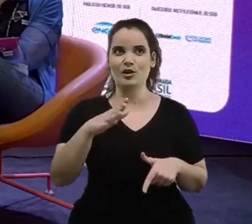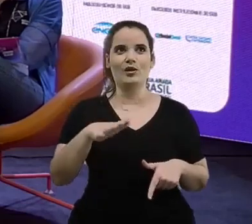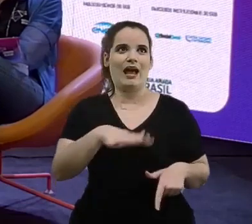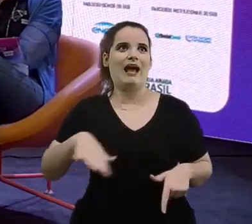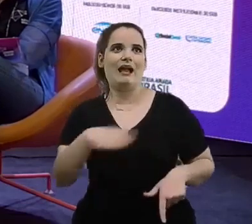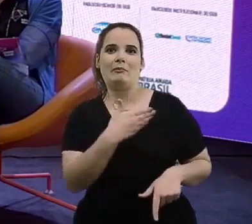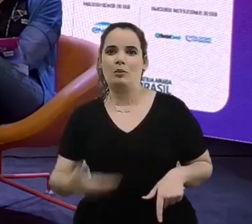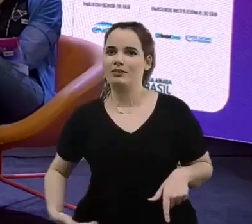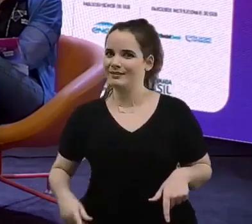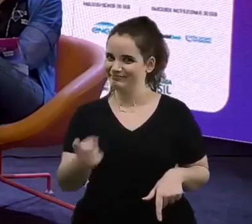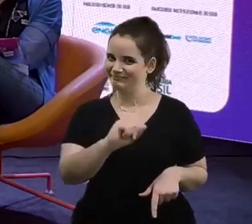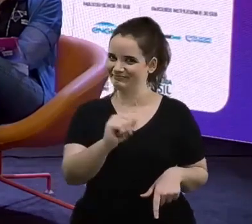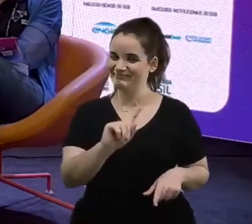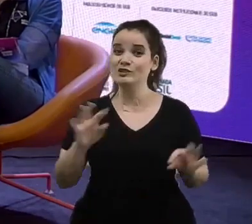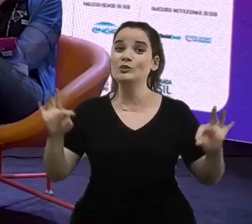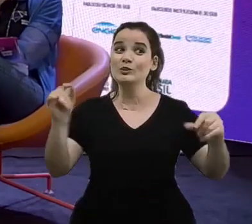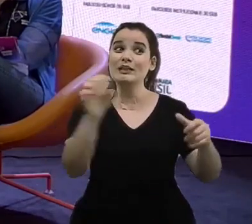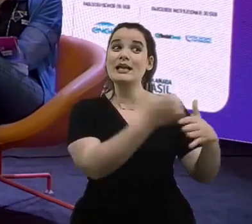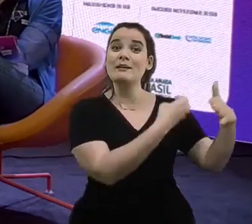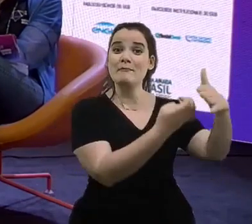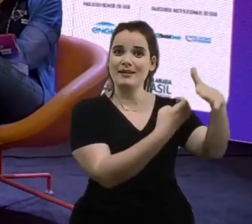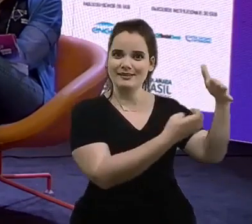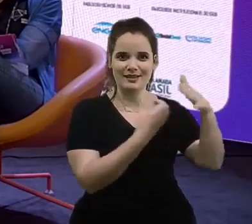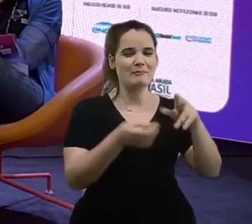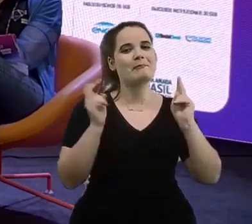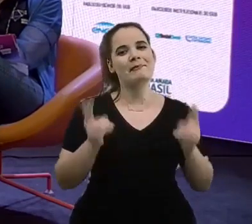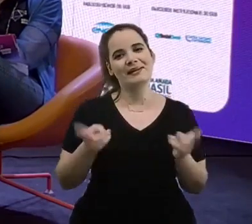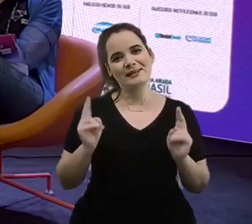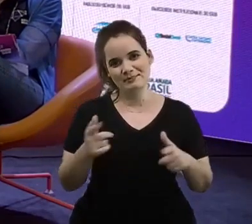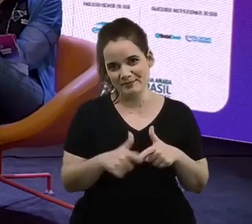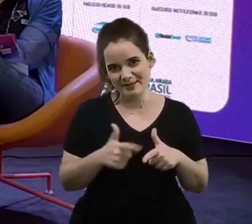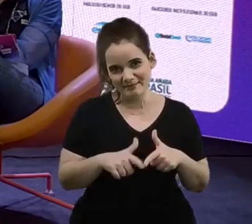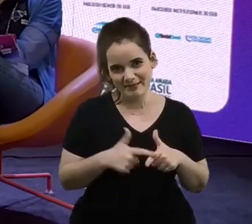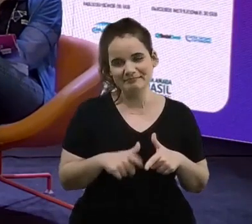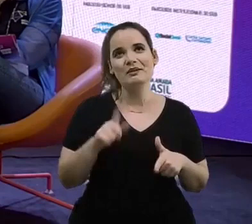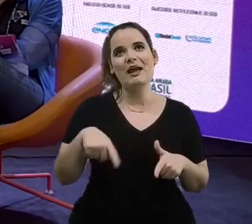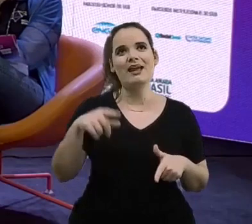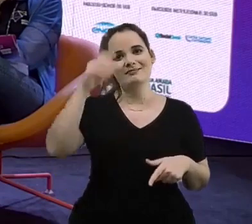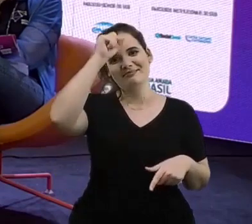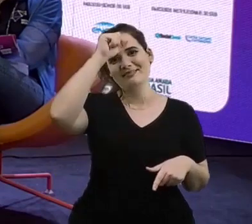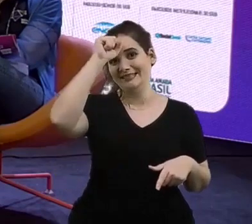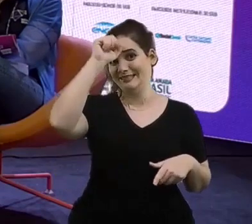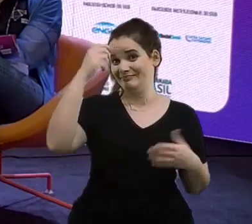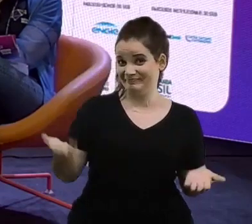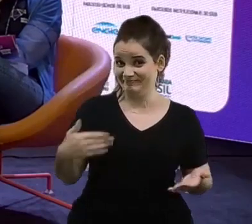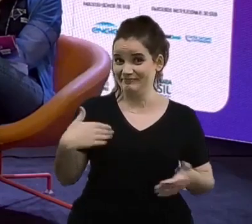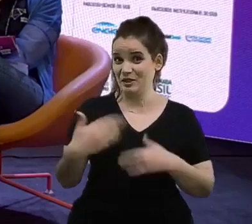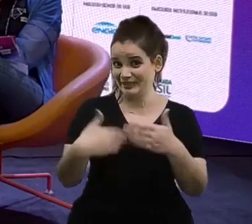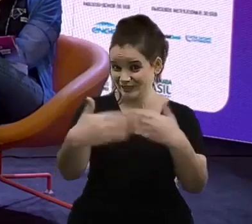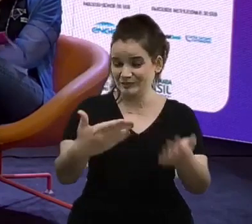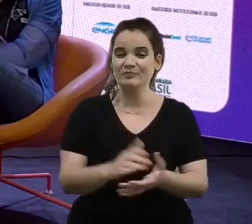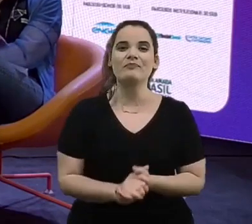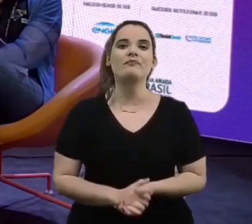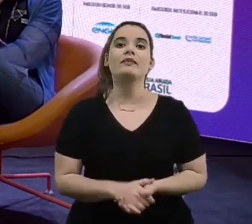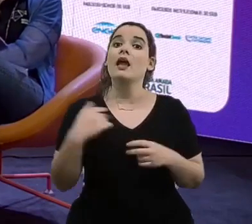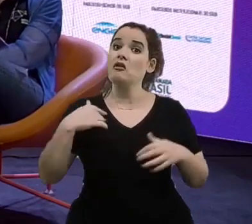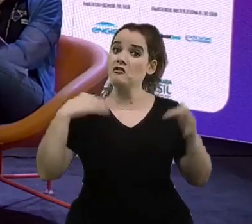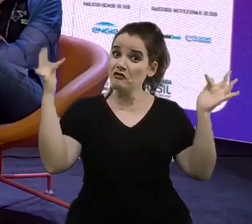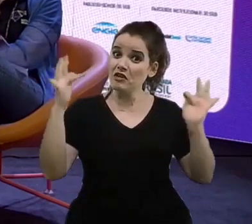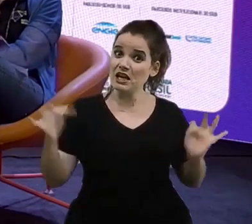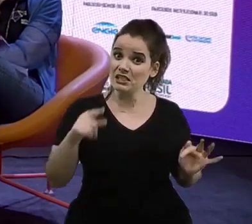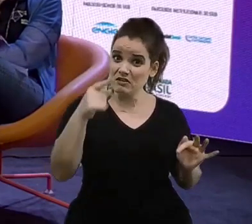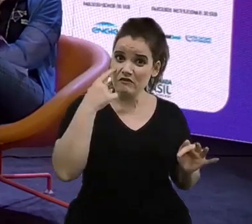meses, né, o que confere aí mais de 4.000 horas de trabalho, né, voltados para a produção de informação diária.